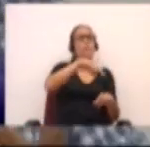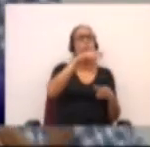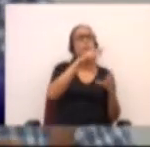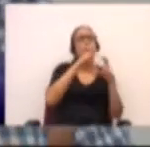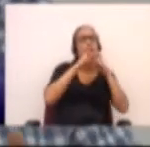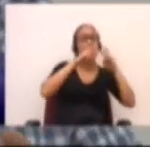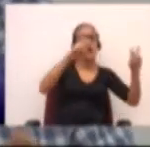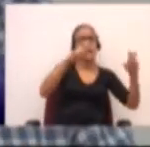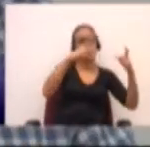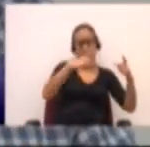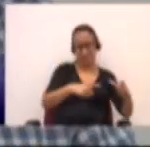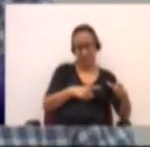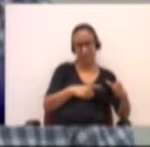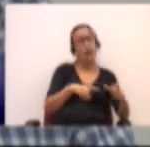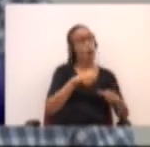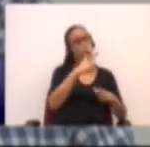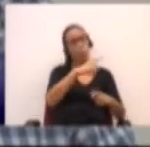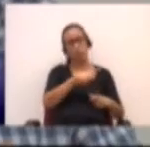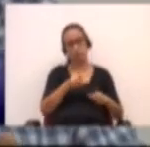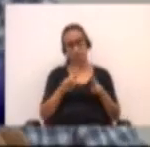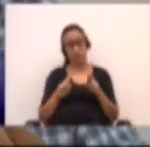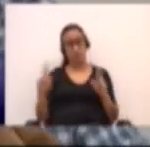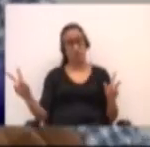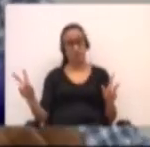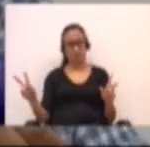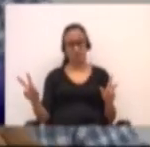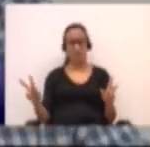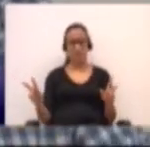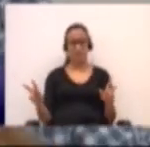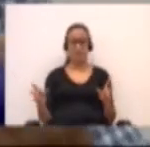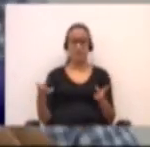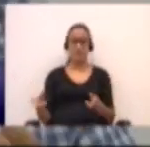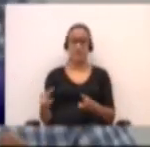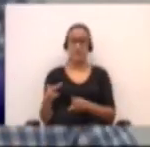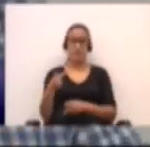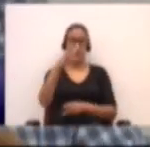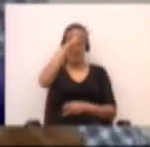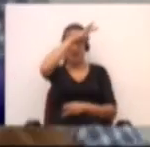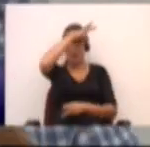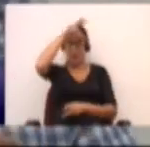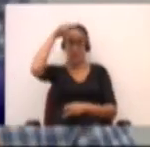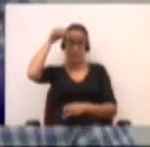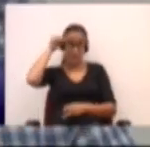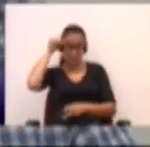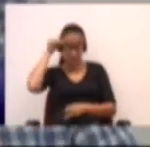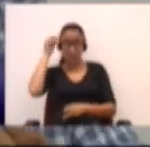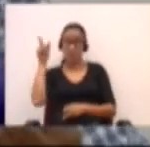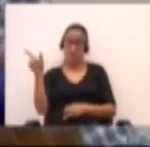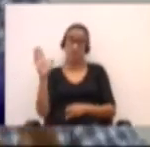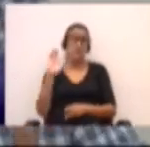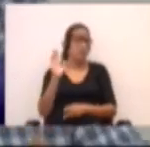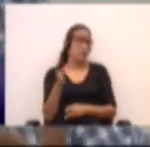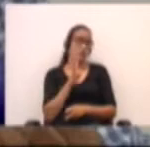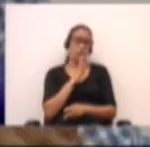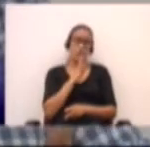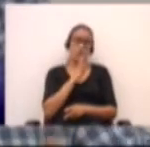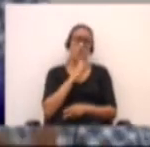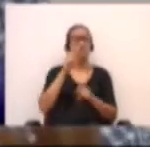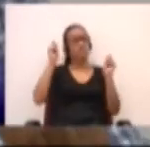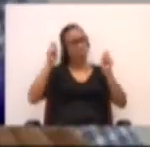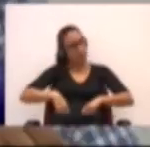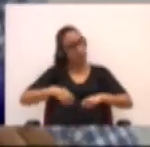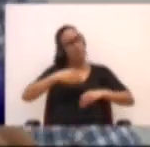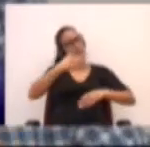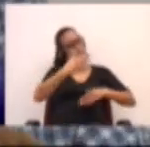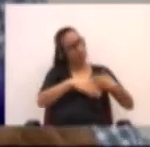tocado. Isso é uma questão do município, não é? Se o executivo tem condição, como está proposto, de dizer que realmente